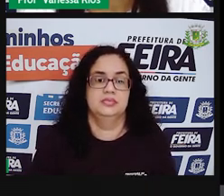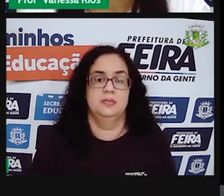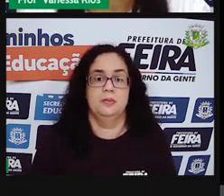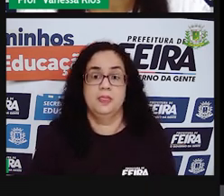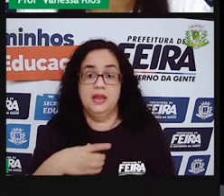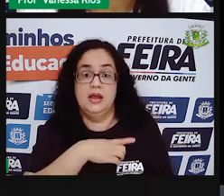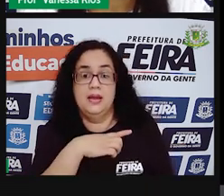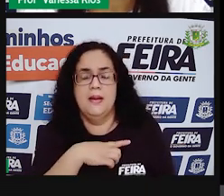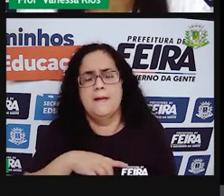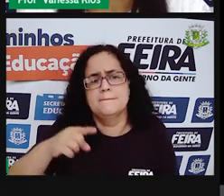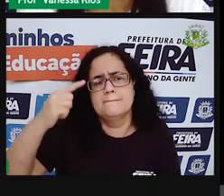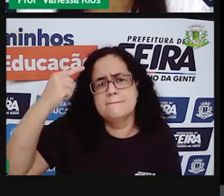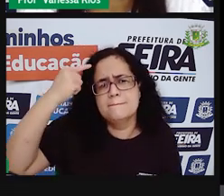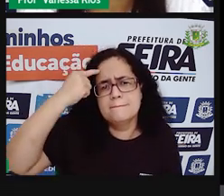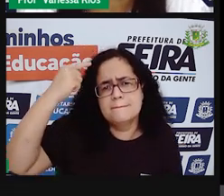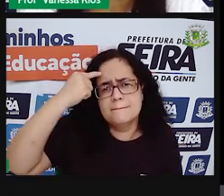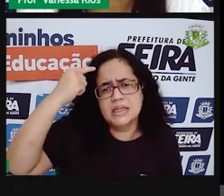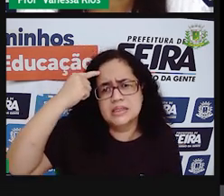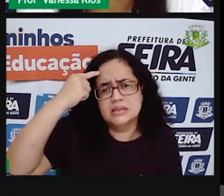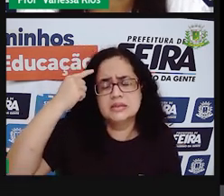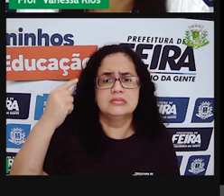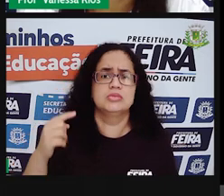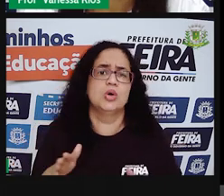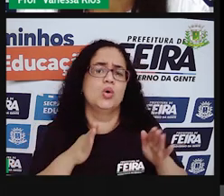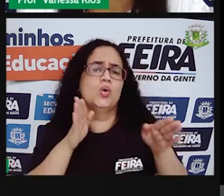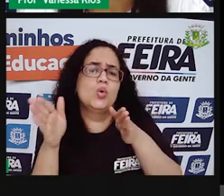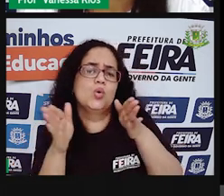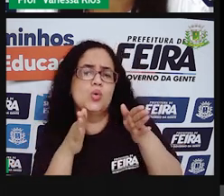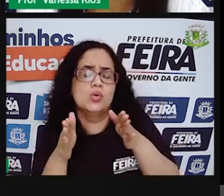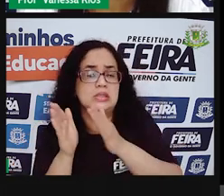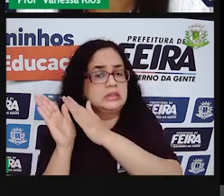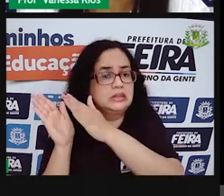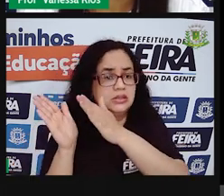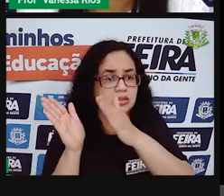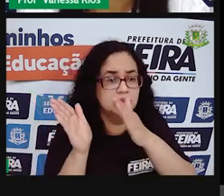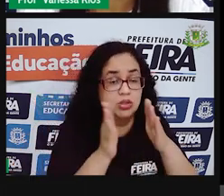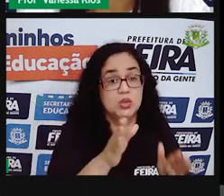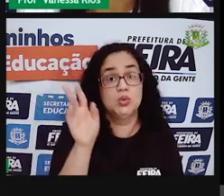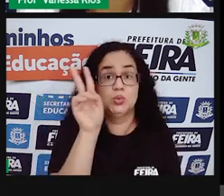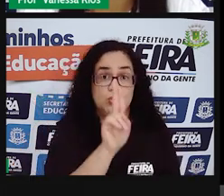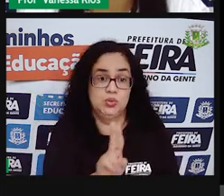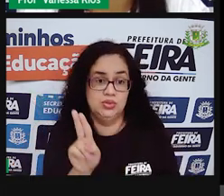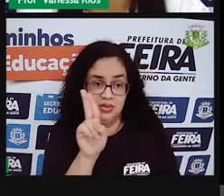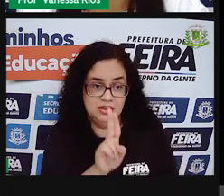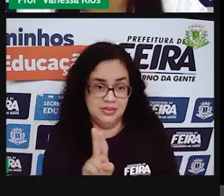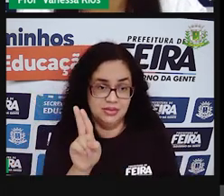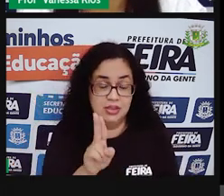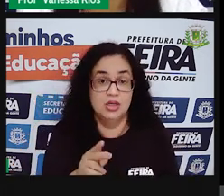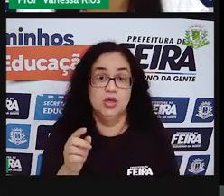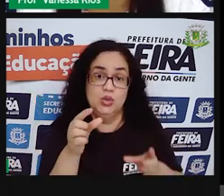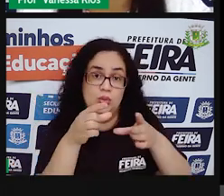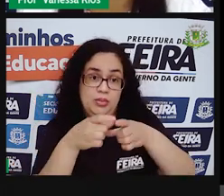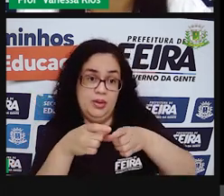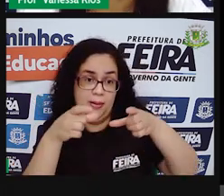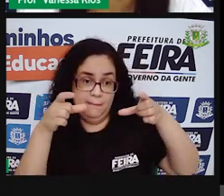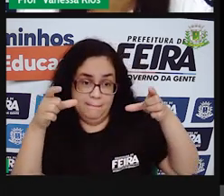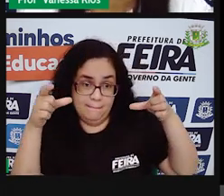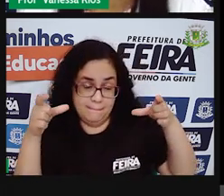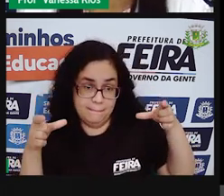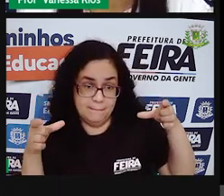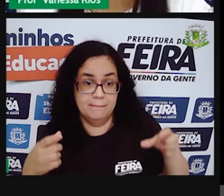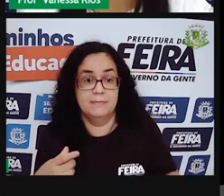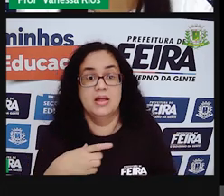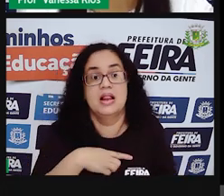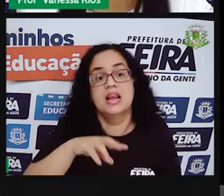E aí, quando a gente pensa aí nessa regularidade da sequência aí utilizada, né? Do menor para o maior,